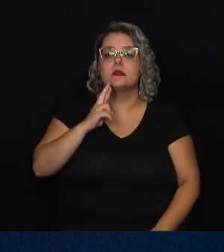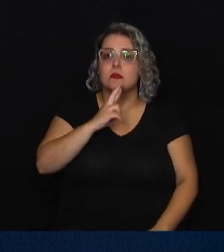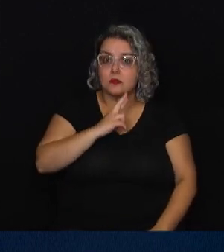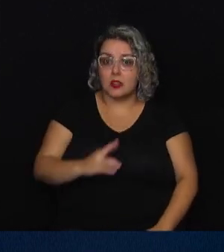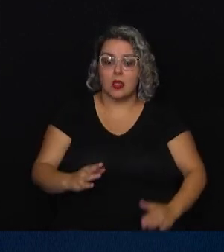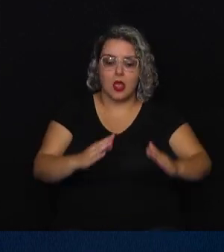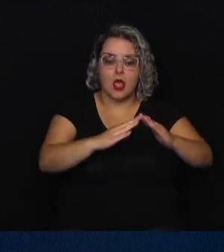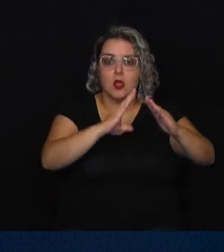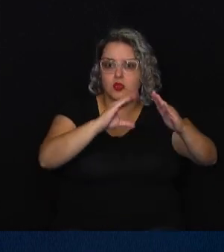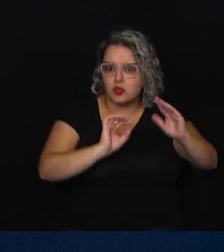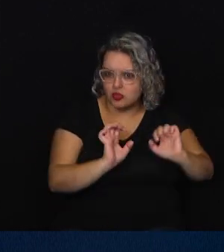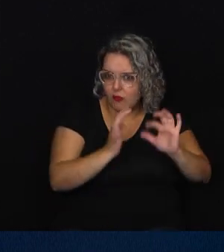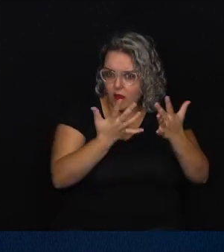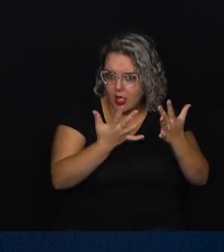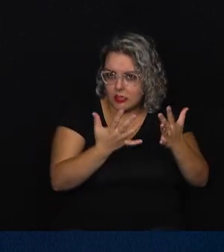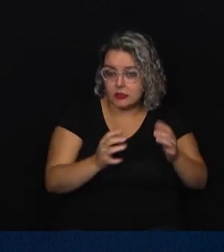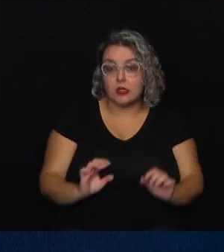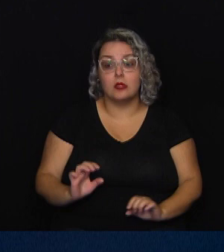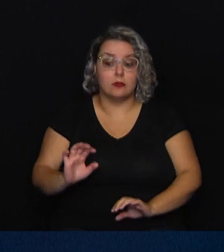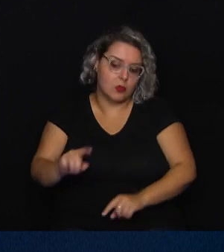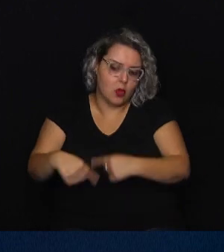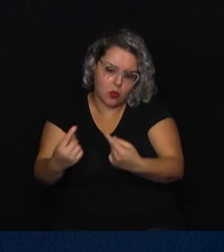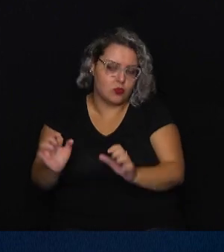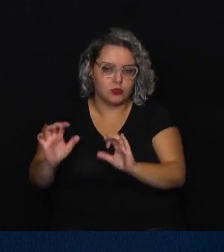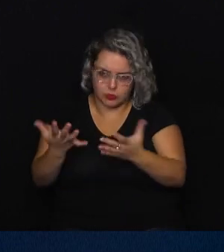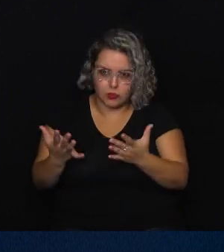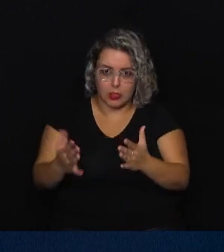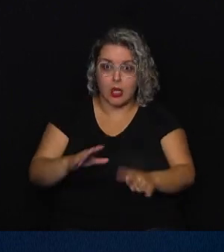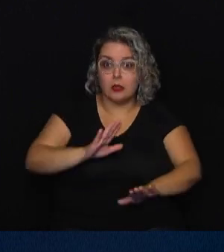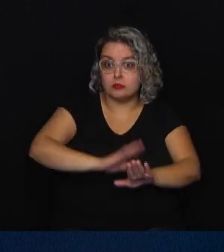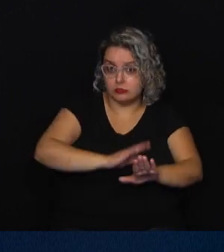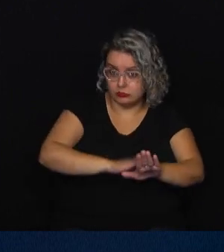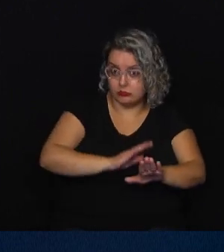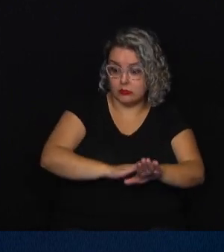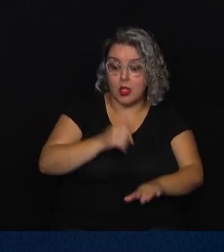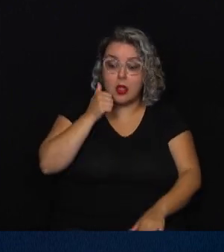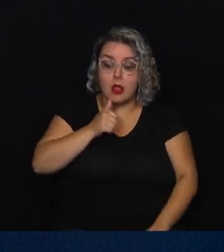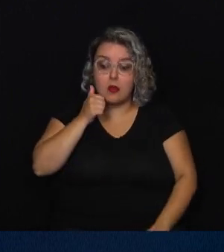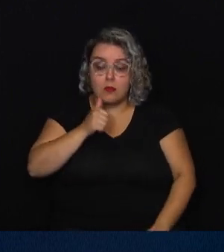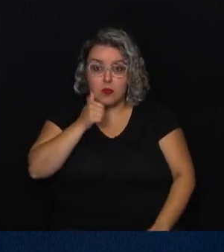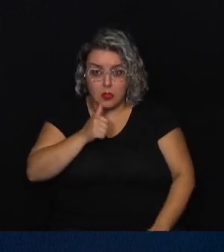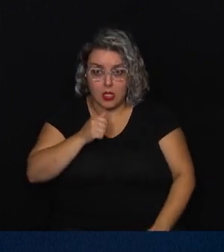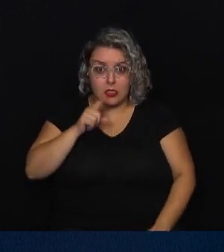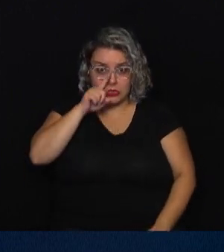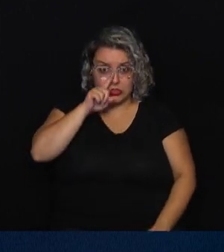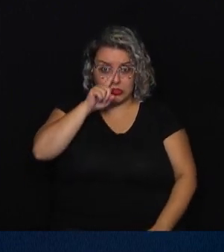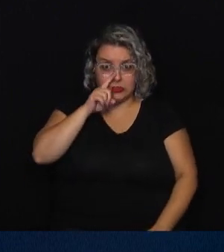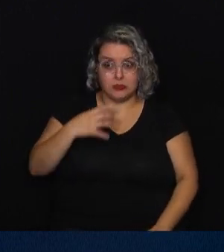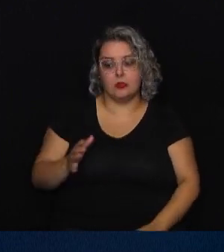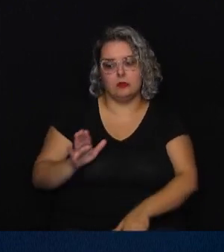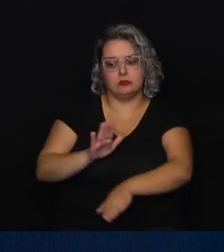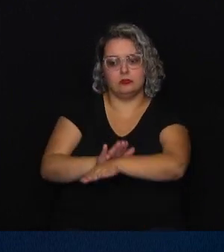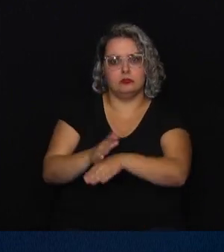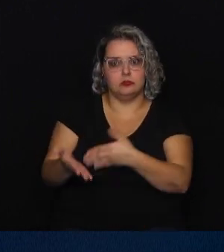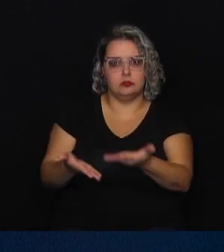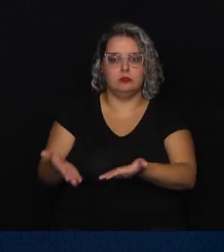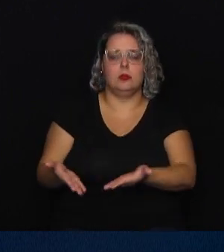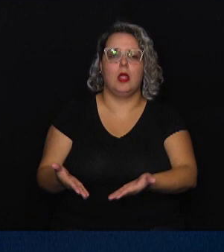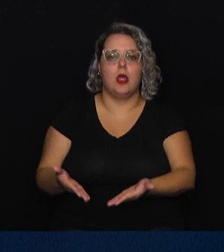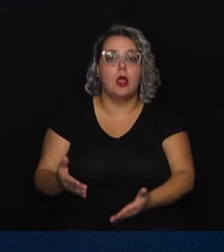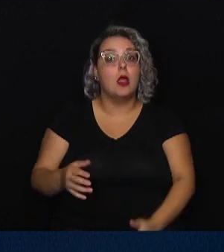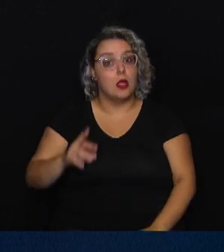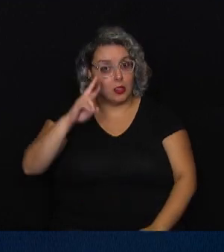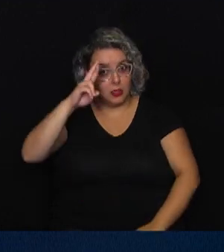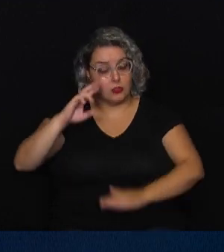eventos a adotarem medidas de auxílio às mulheres que se sintam em situação de risco. Em Campinas, os empresários